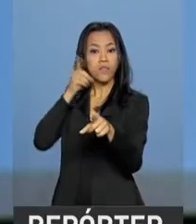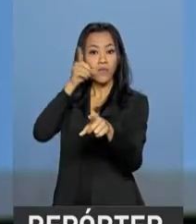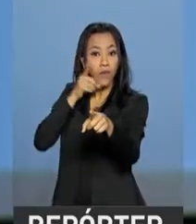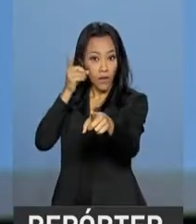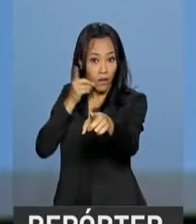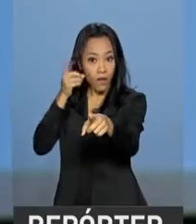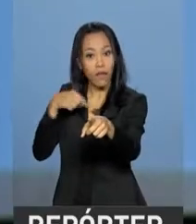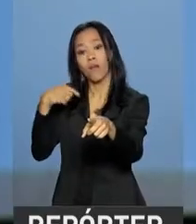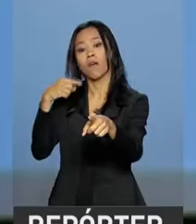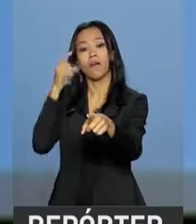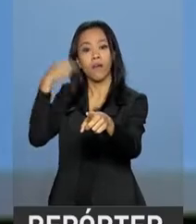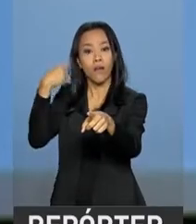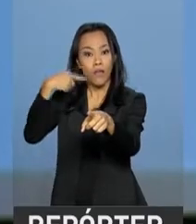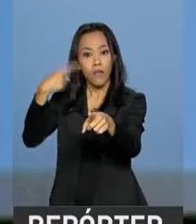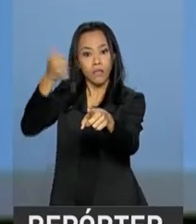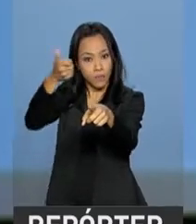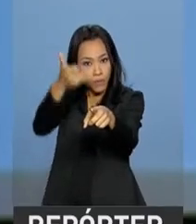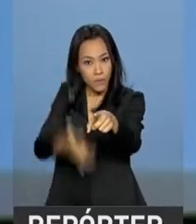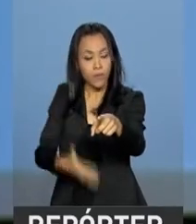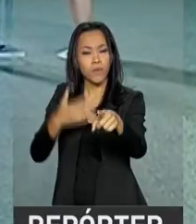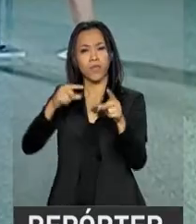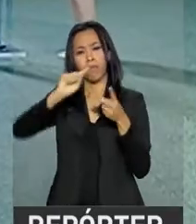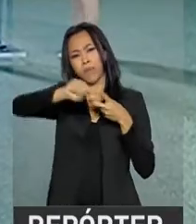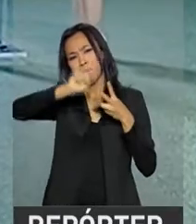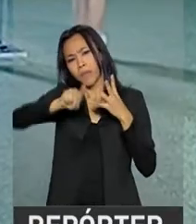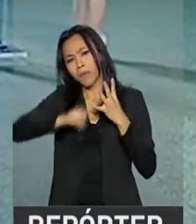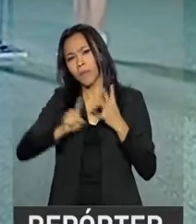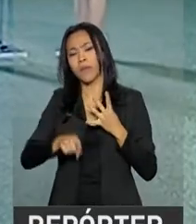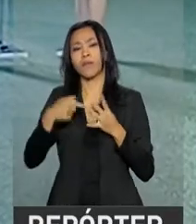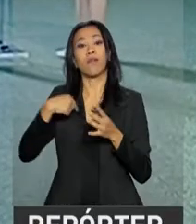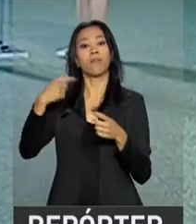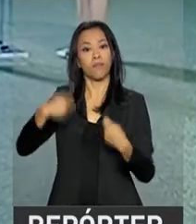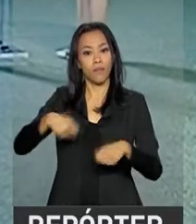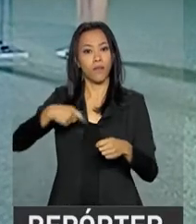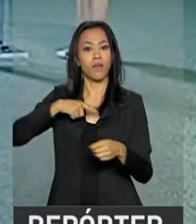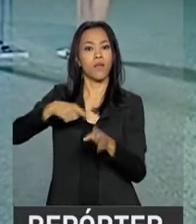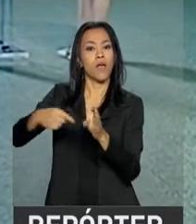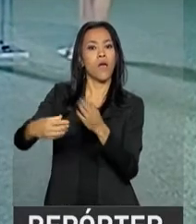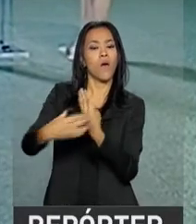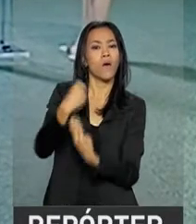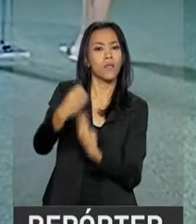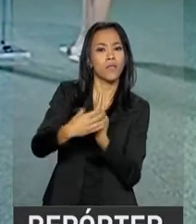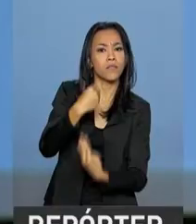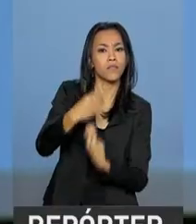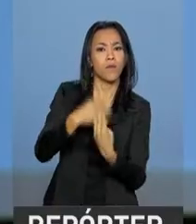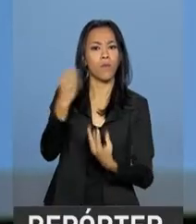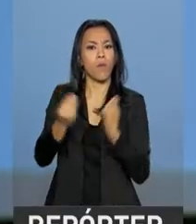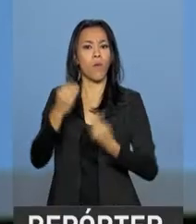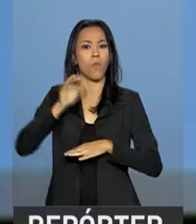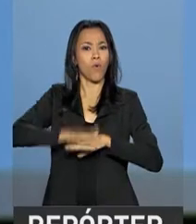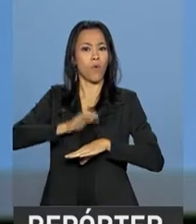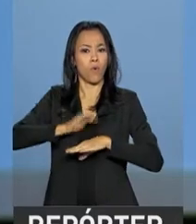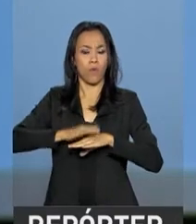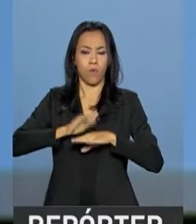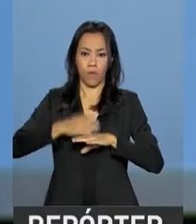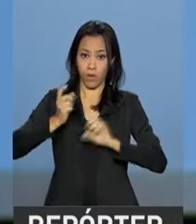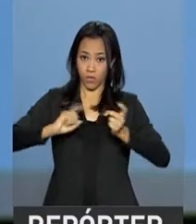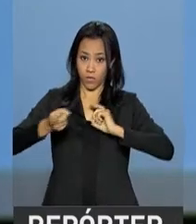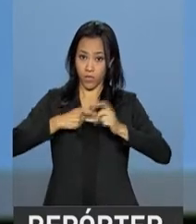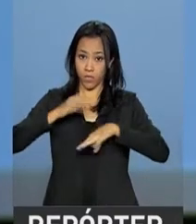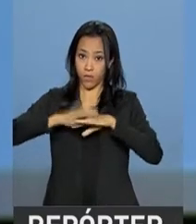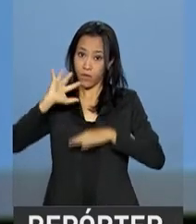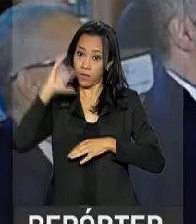órgão tem entre suas missões o assessoramento para tomada de decisão pelo poder público greice mendonça